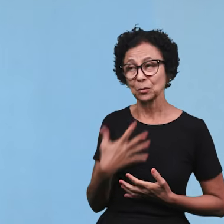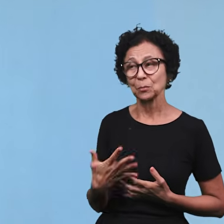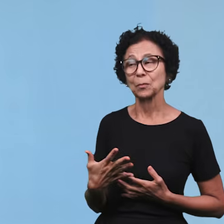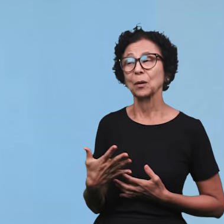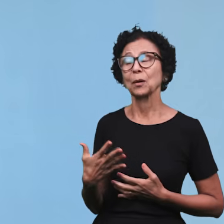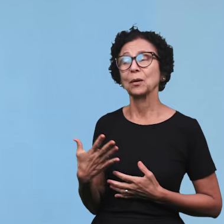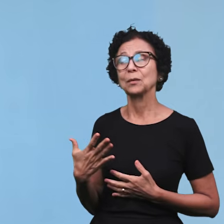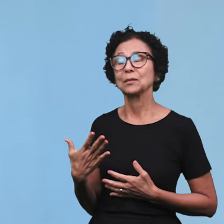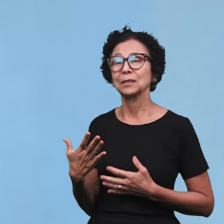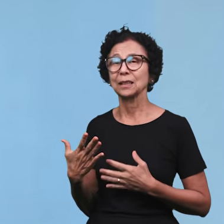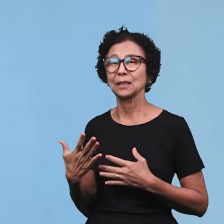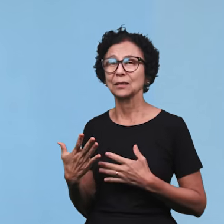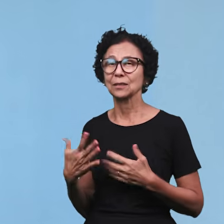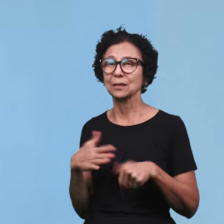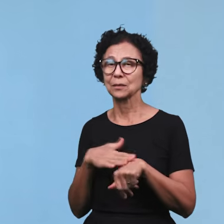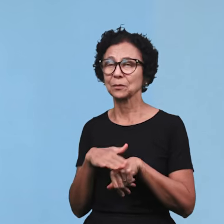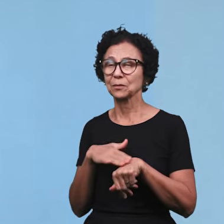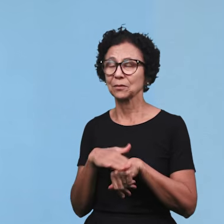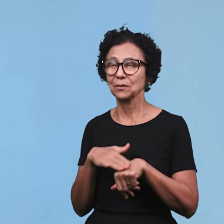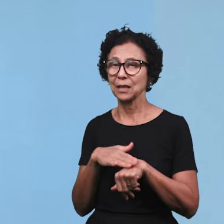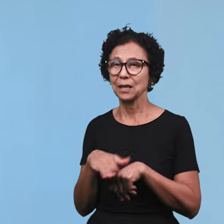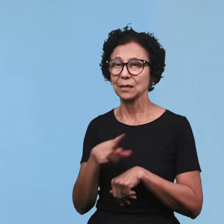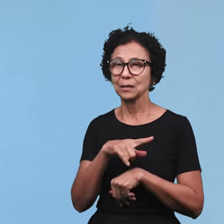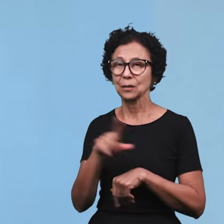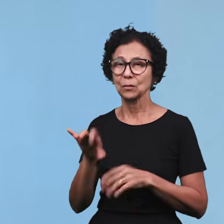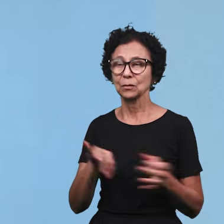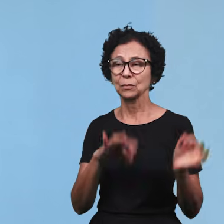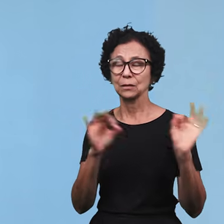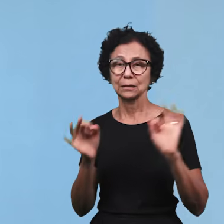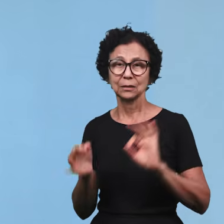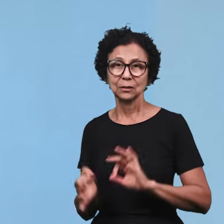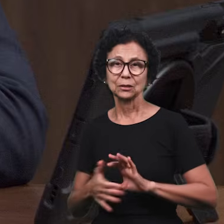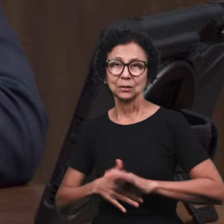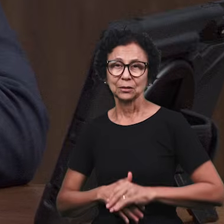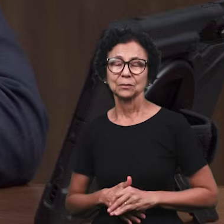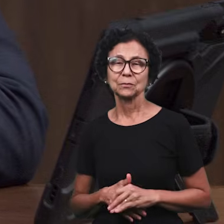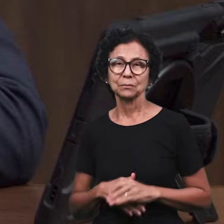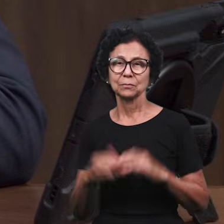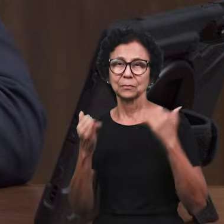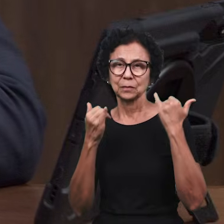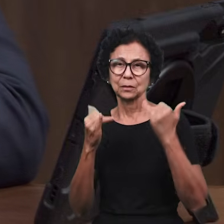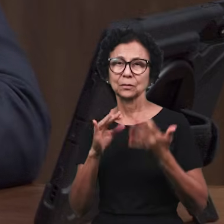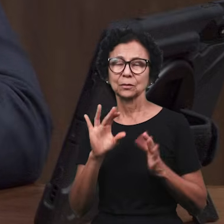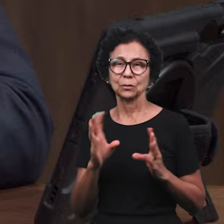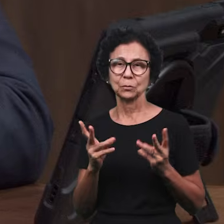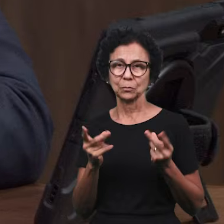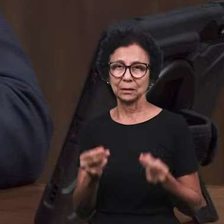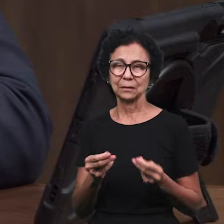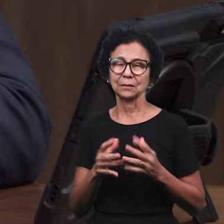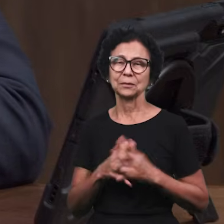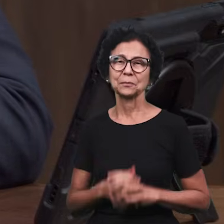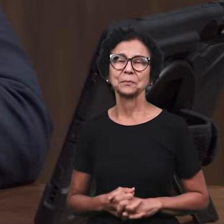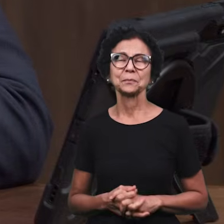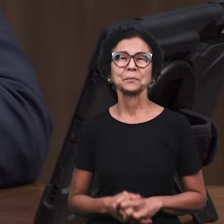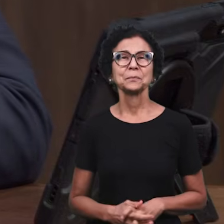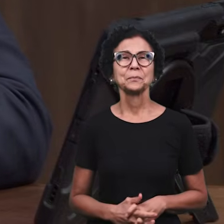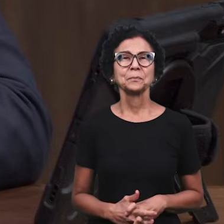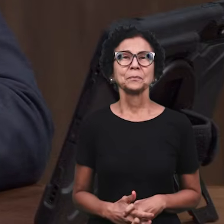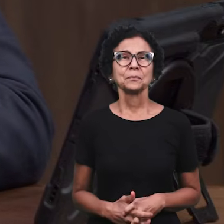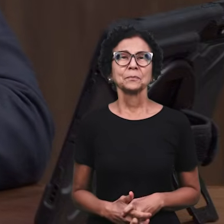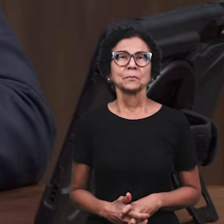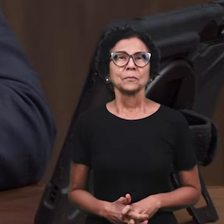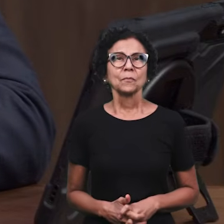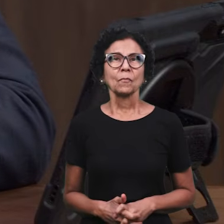gente tem muito para agregar para os nossos telespectadores, todo mundo que está assistindo a gente aí. Isso, que bom. Bom, Lucas, eu